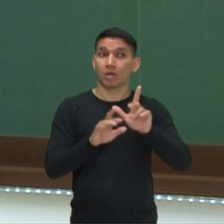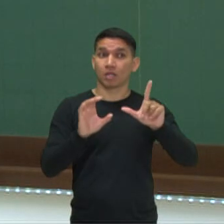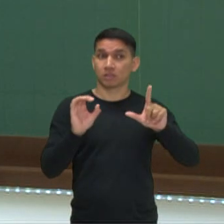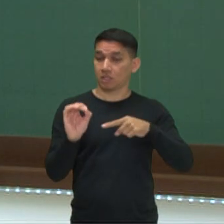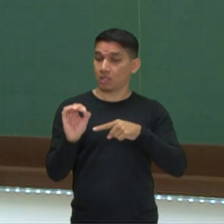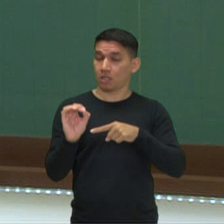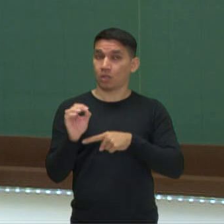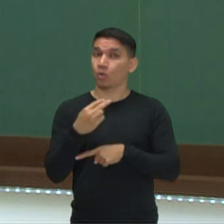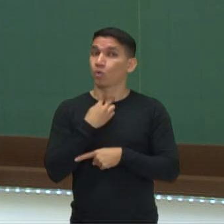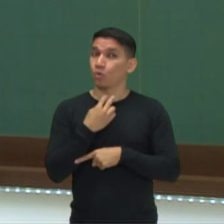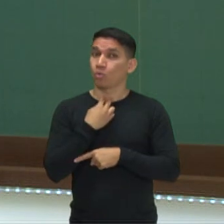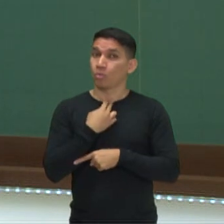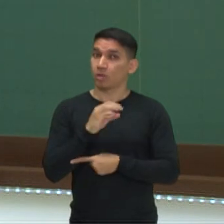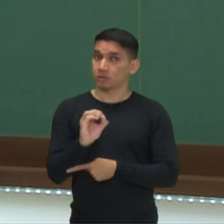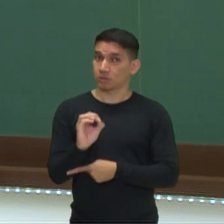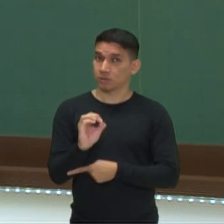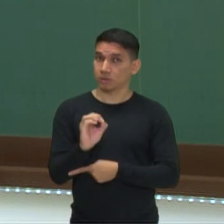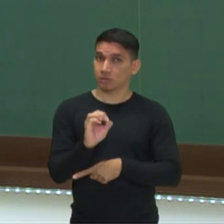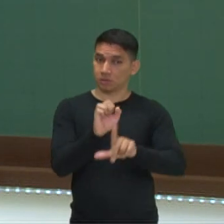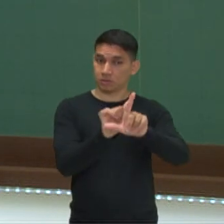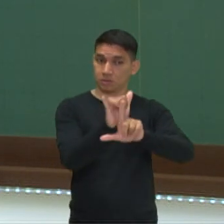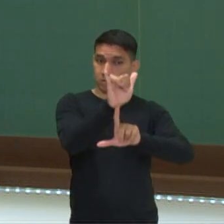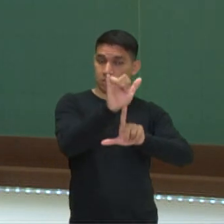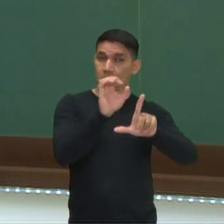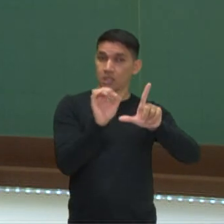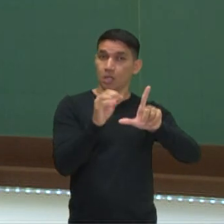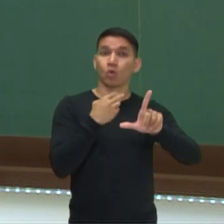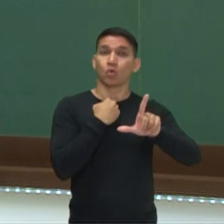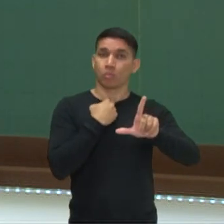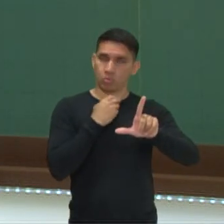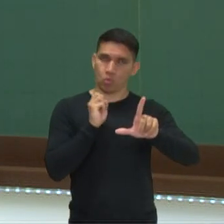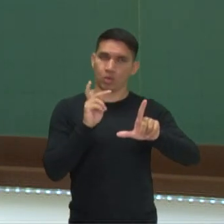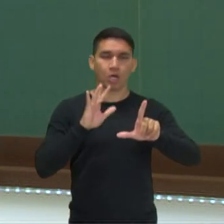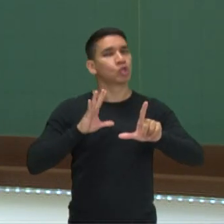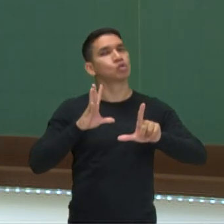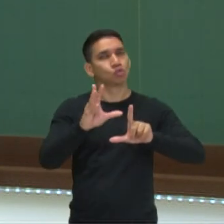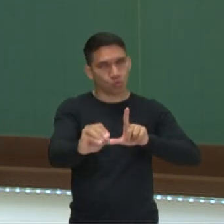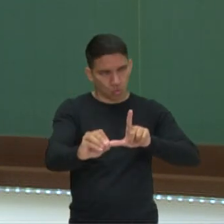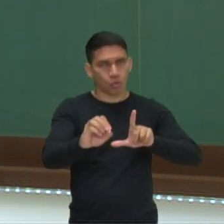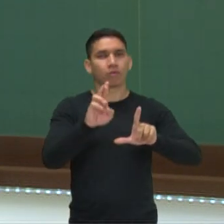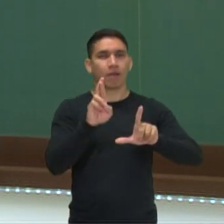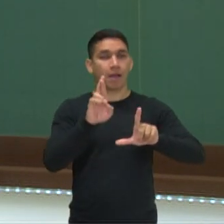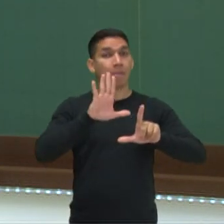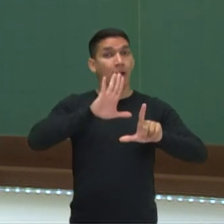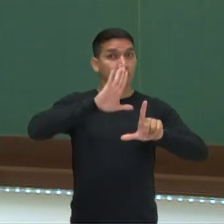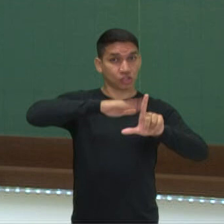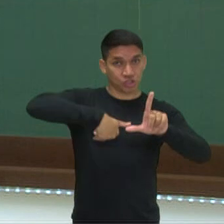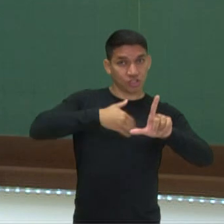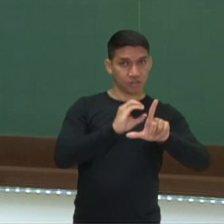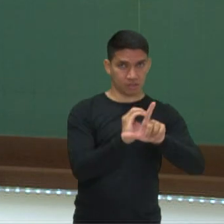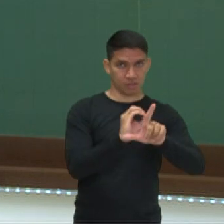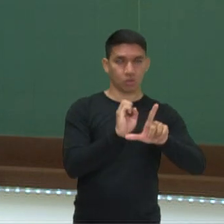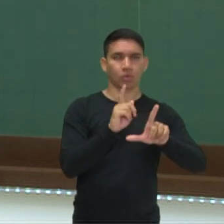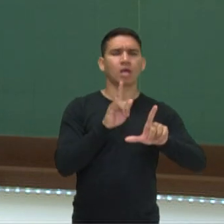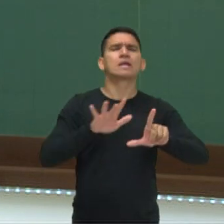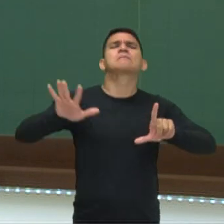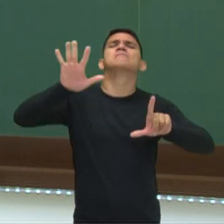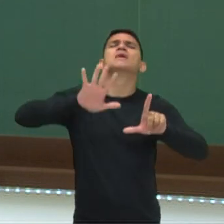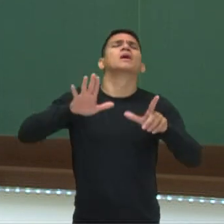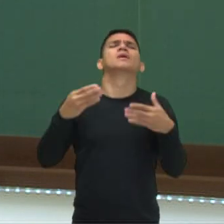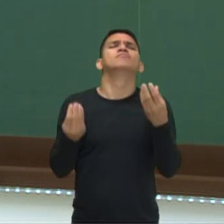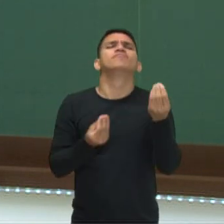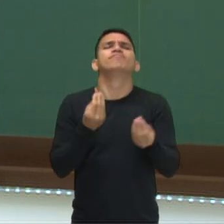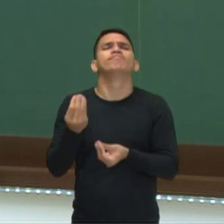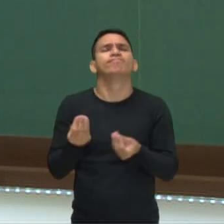aqui, diz que não pode ser o zero. Então, são todos os reais positivos, com exceção do zero. E a imagem, professora?